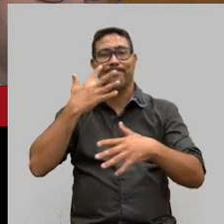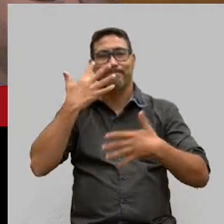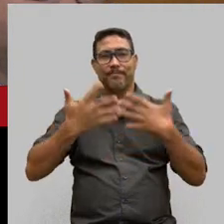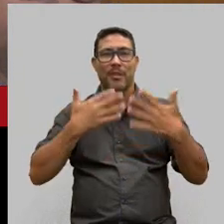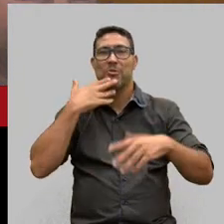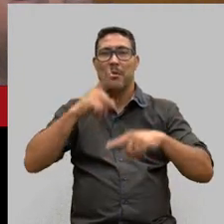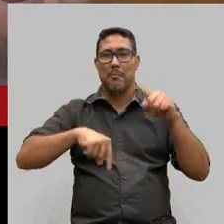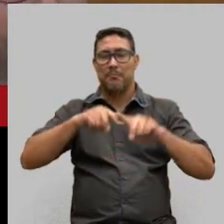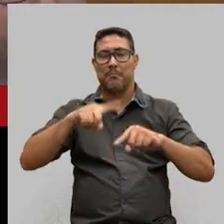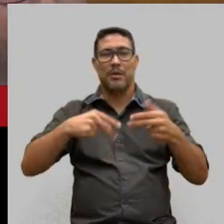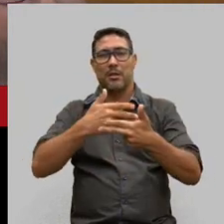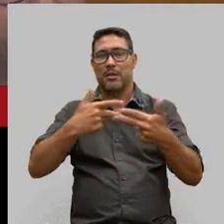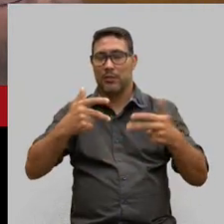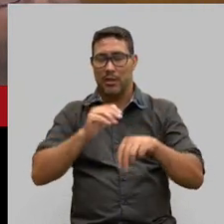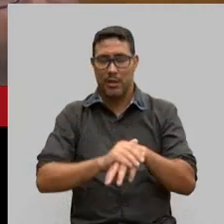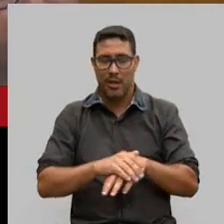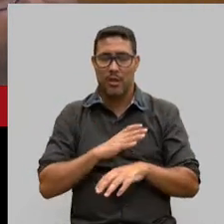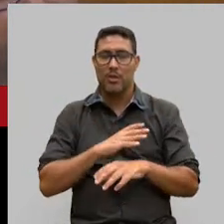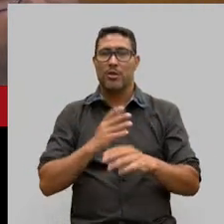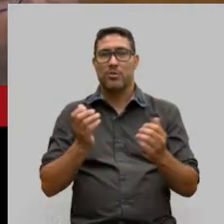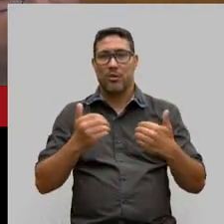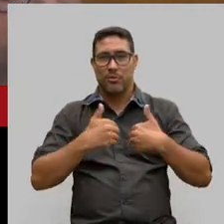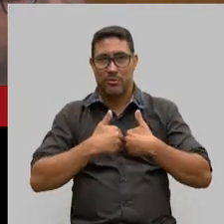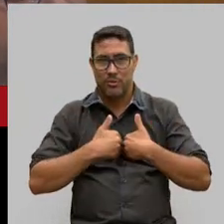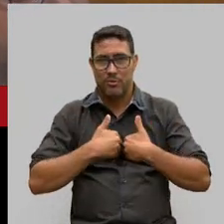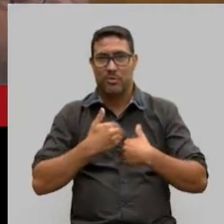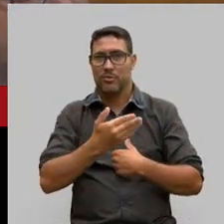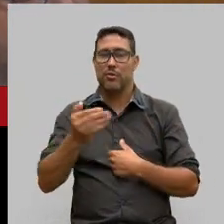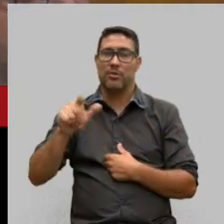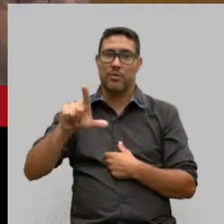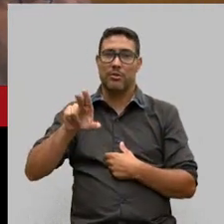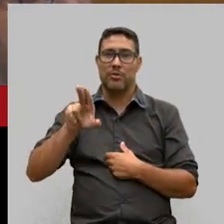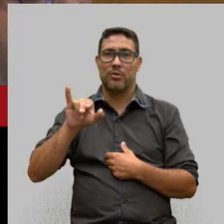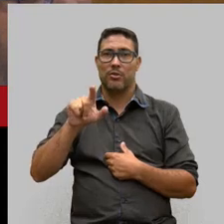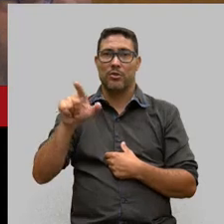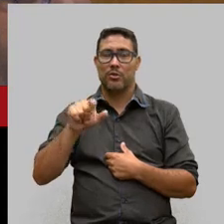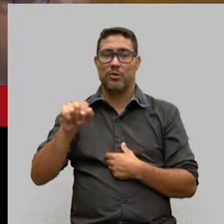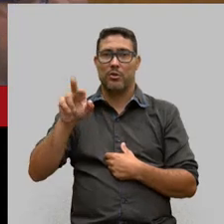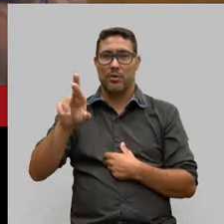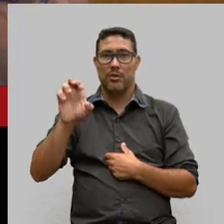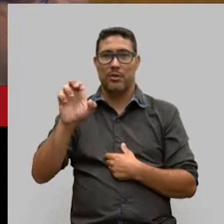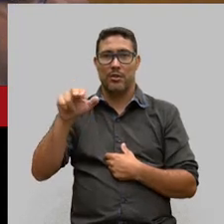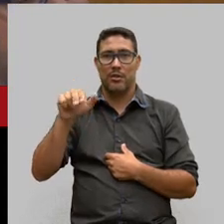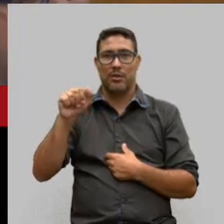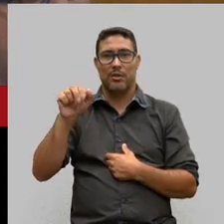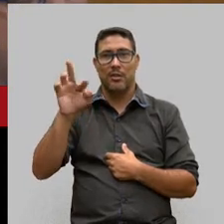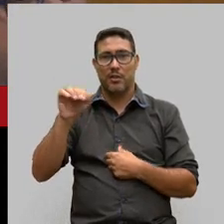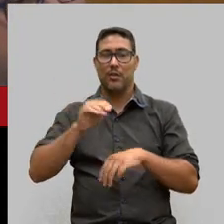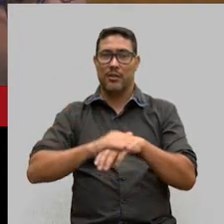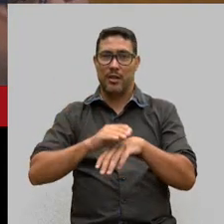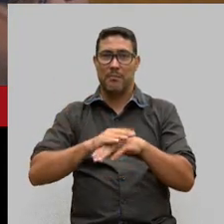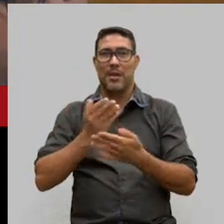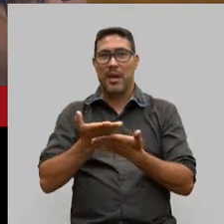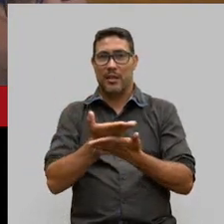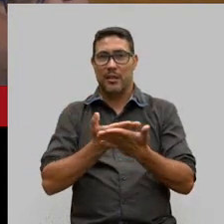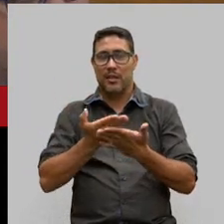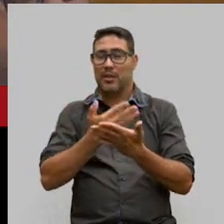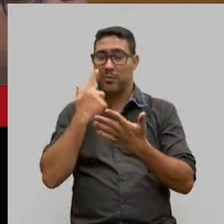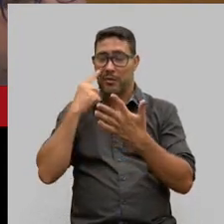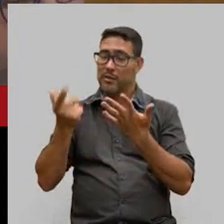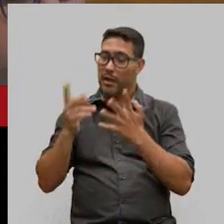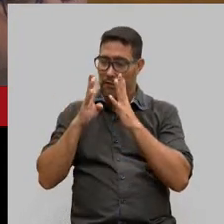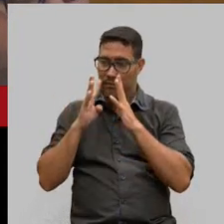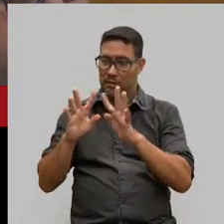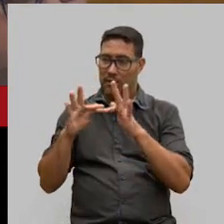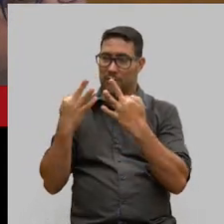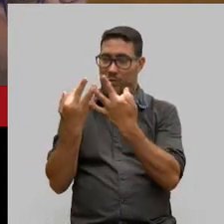fica uma dica meu querido defensor Dr Luiz Renato que você até me atendeu lá mas você tava atendendo a família eu